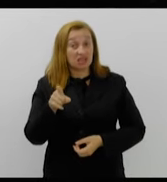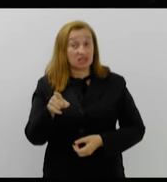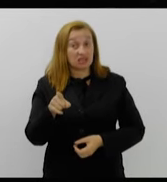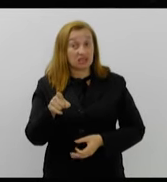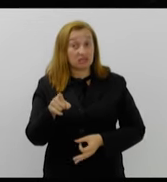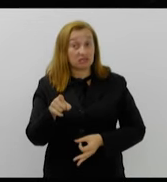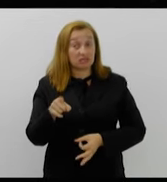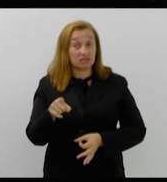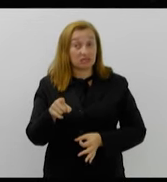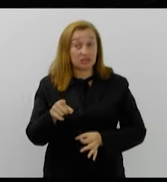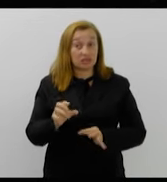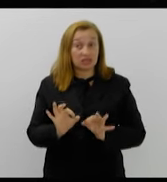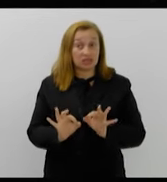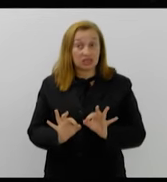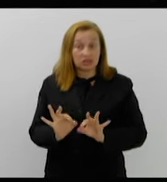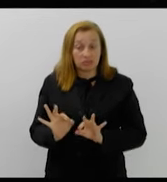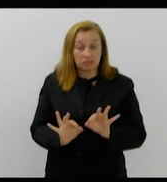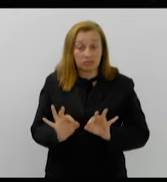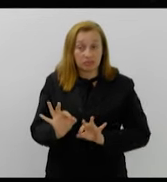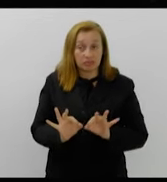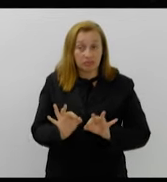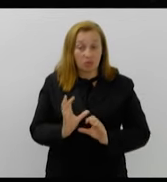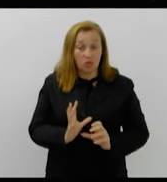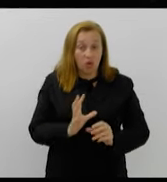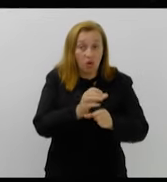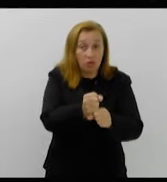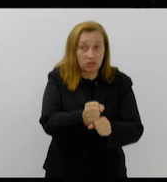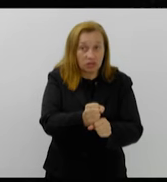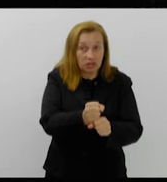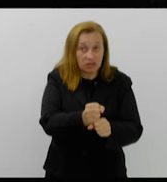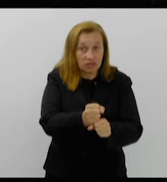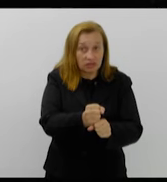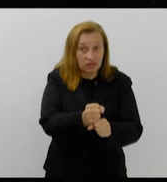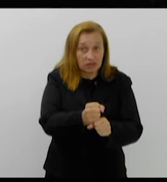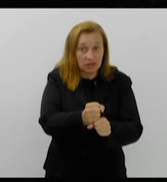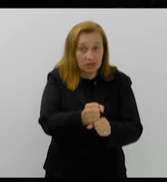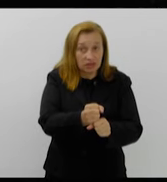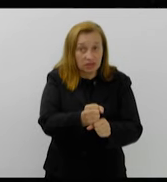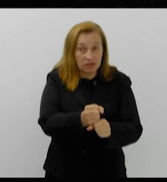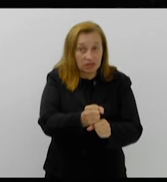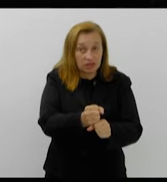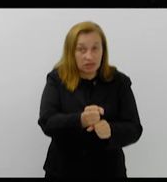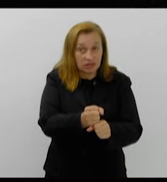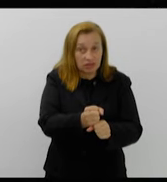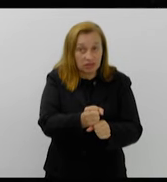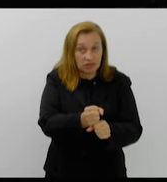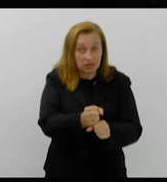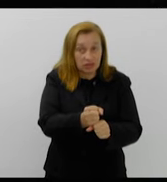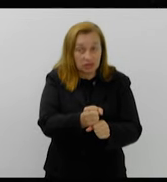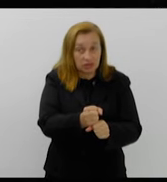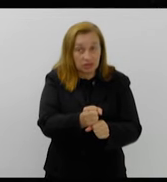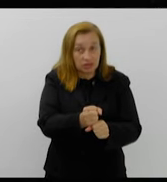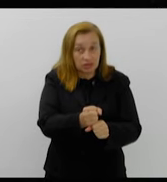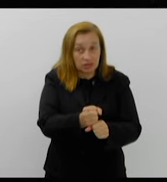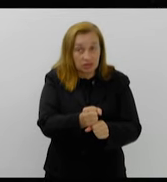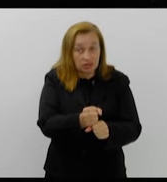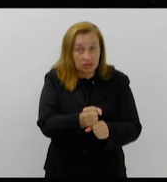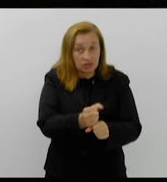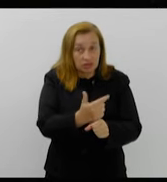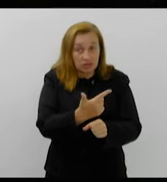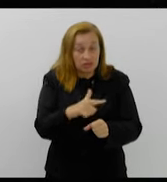operação contábil ela é errática e não guarda fundamento